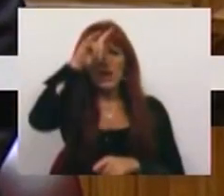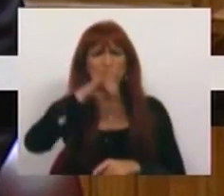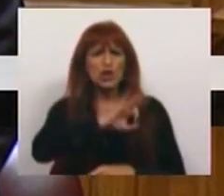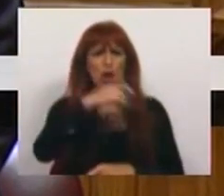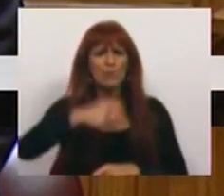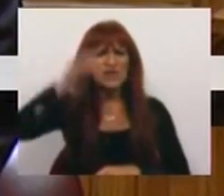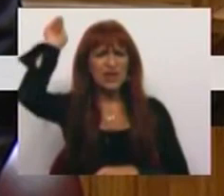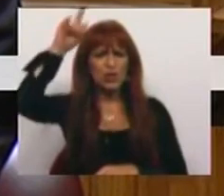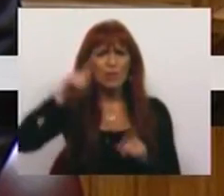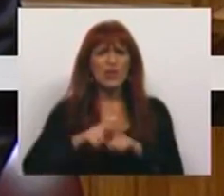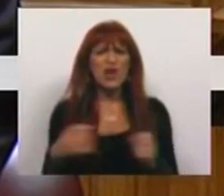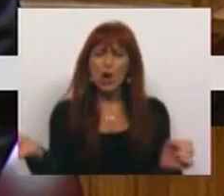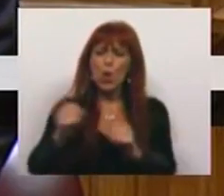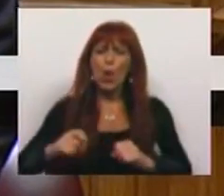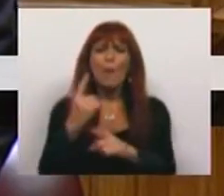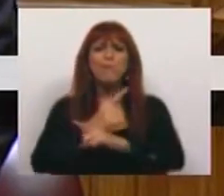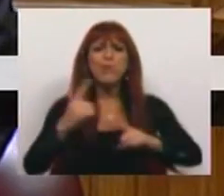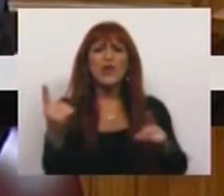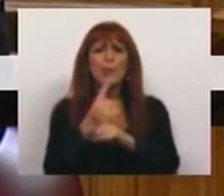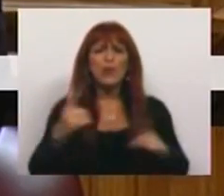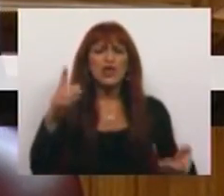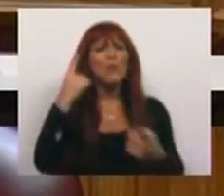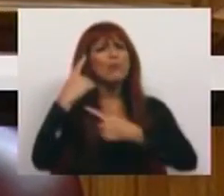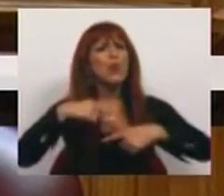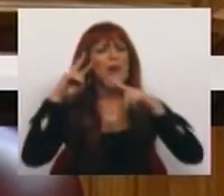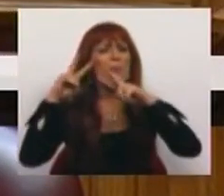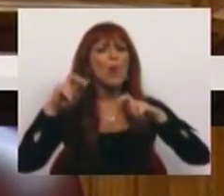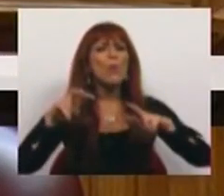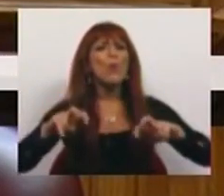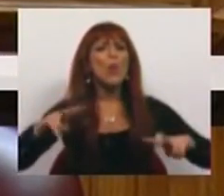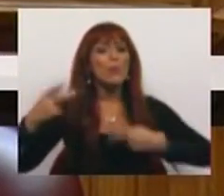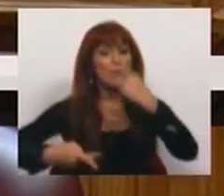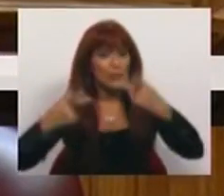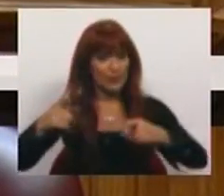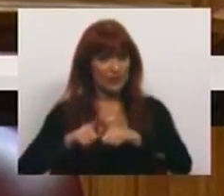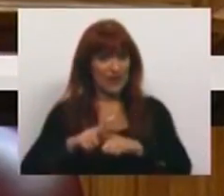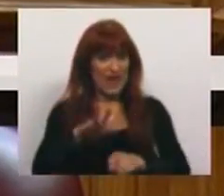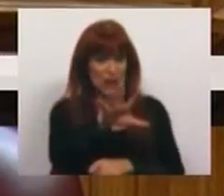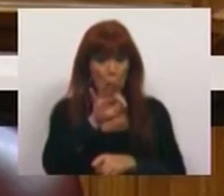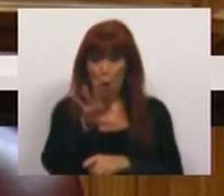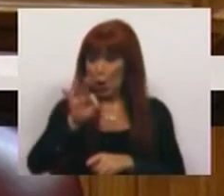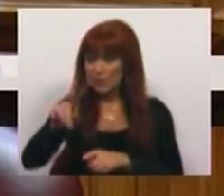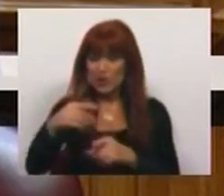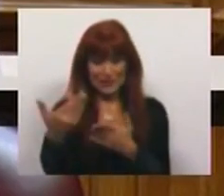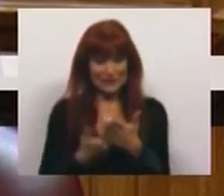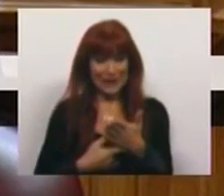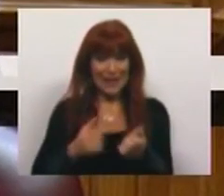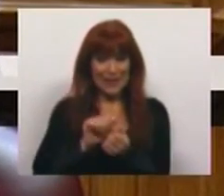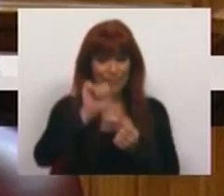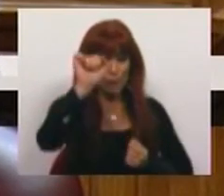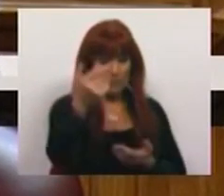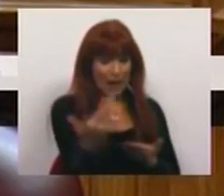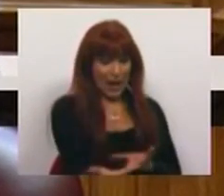Presidente da República a ausência de fundamentação publicamente escrutinável das opções constantes deste